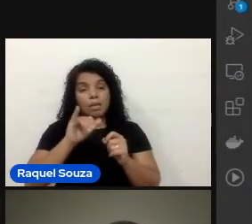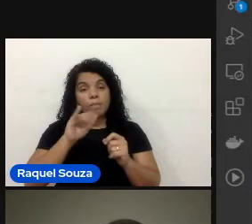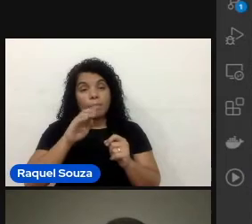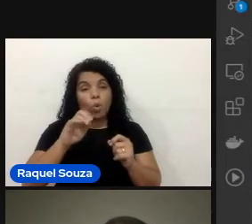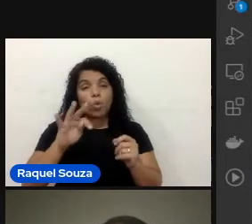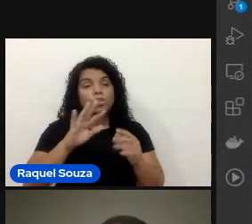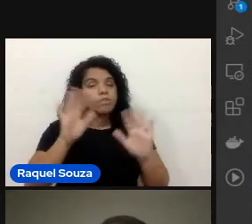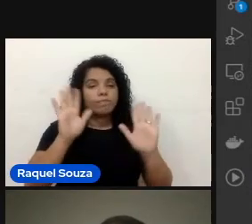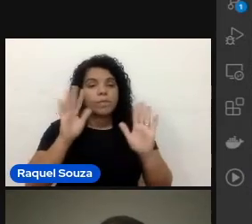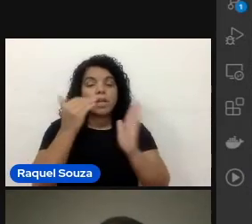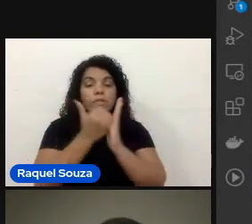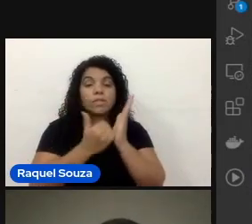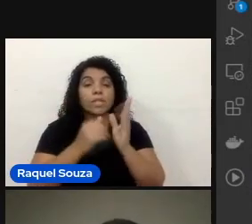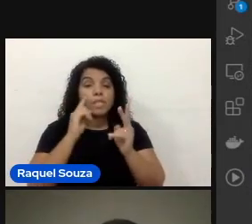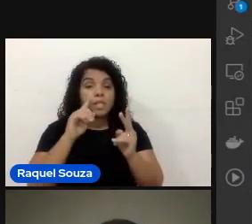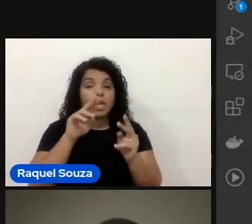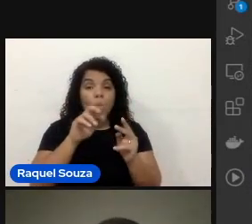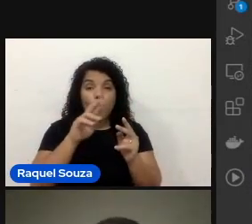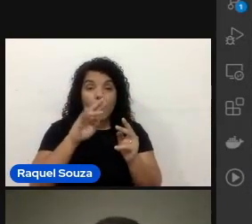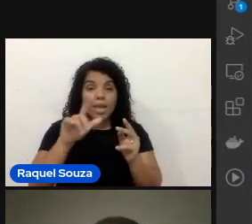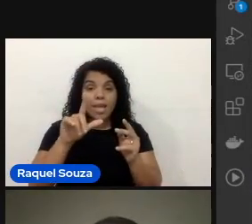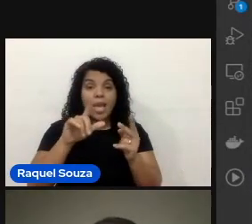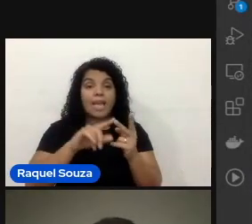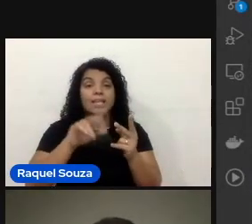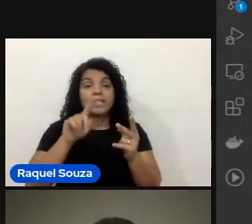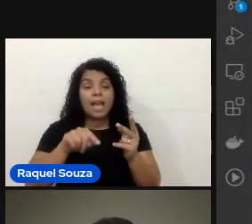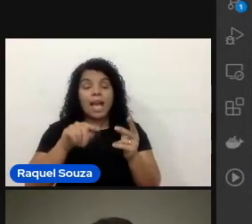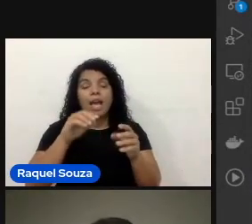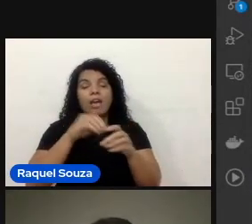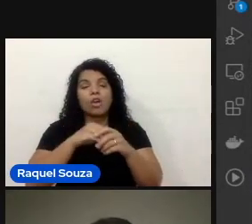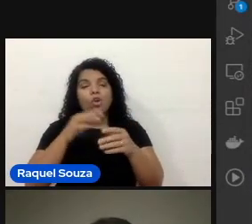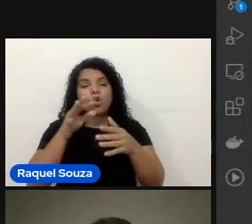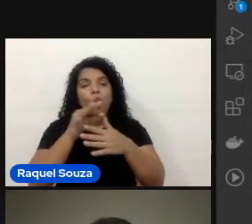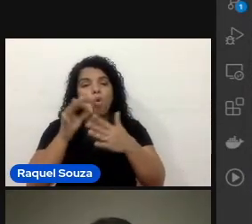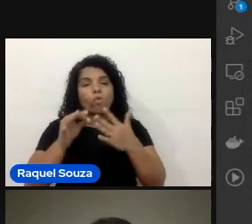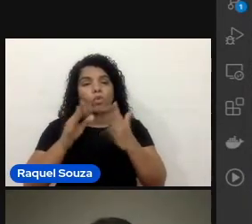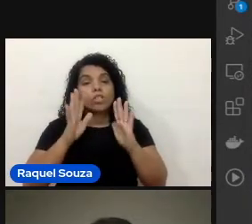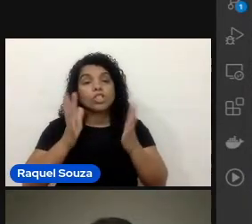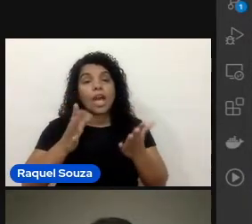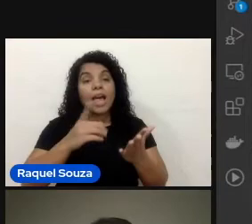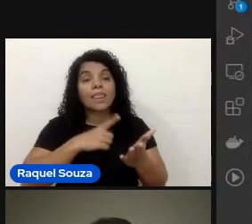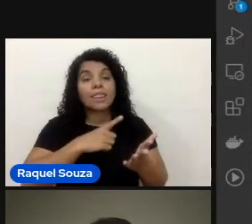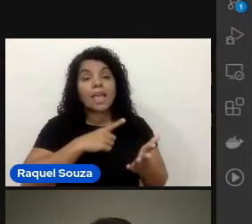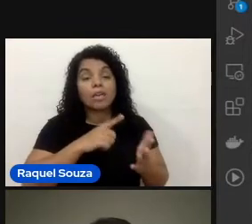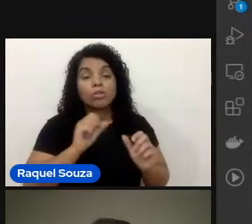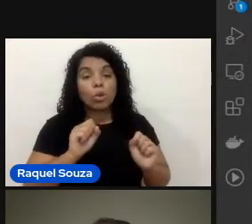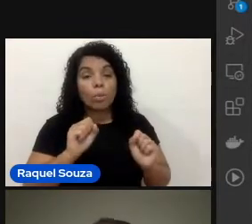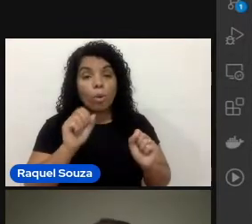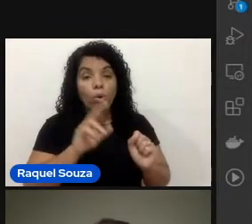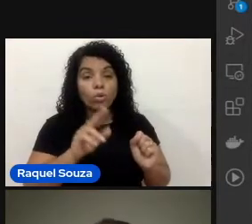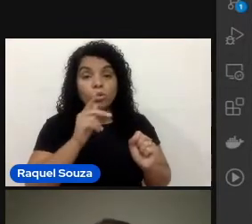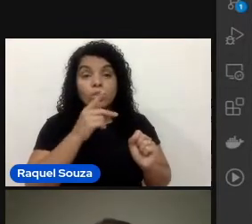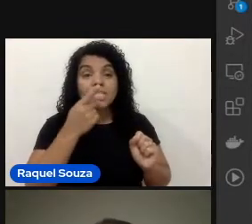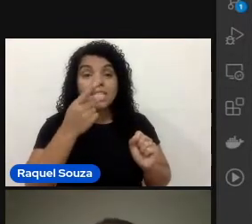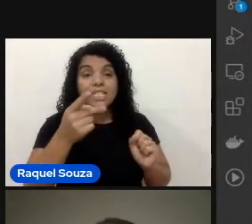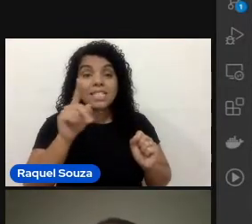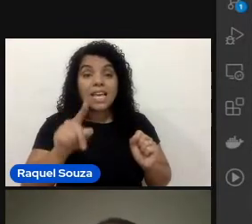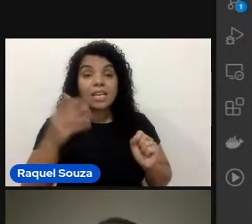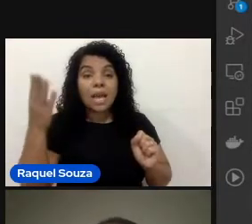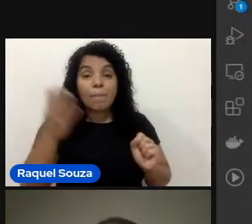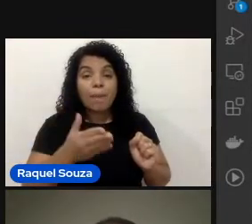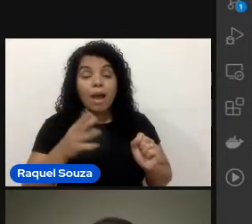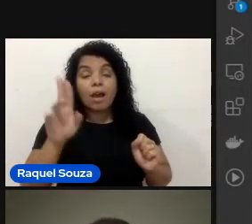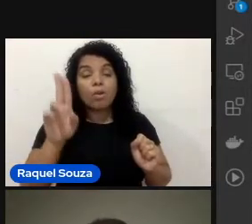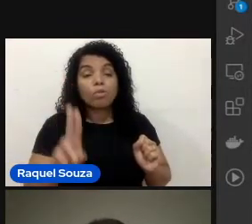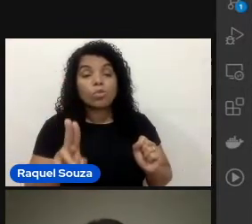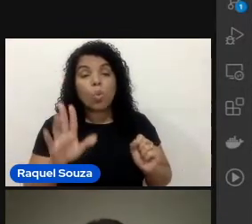vez o URL na configuração, então já tenho, eu só posso dizer só barra usuários aqui,